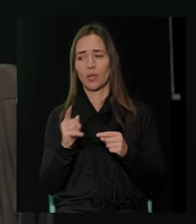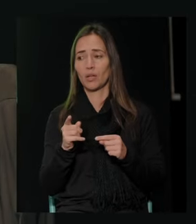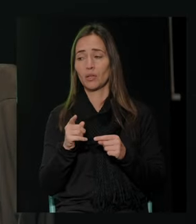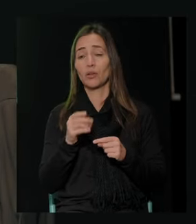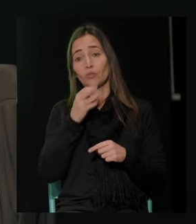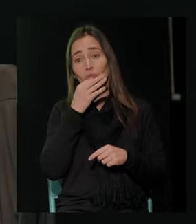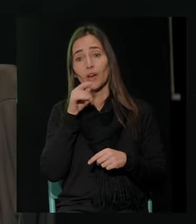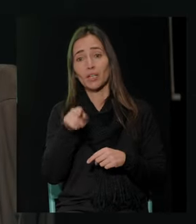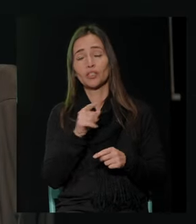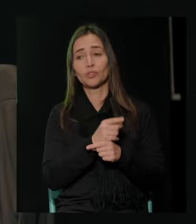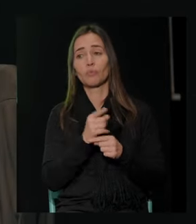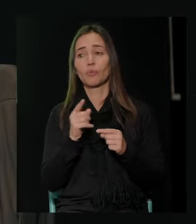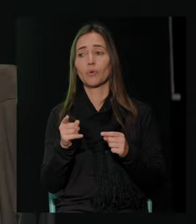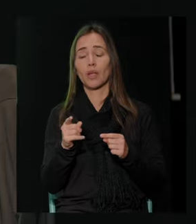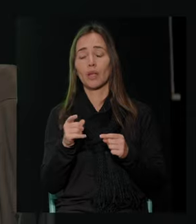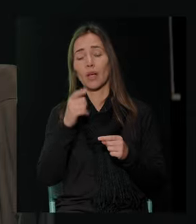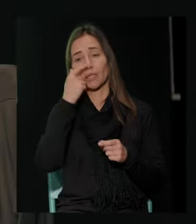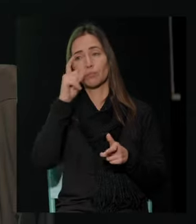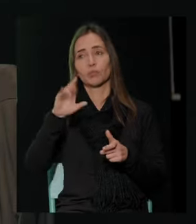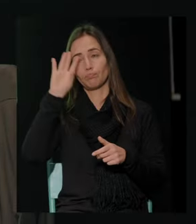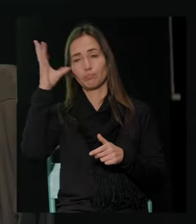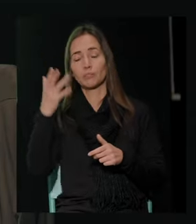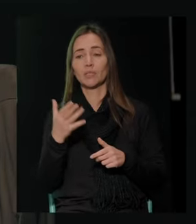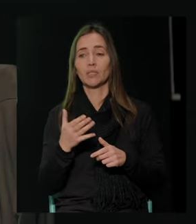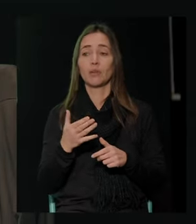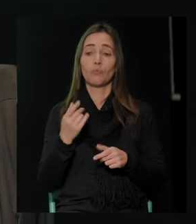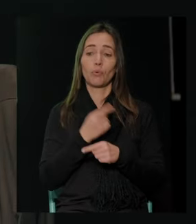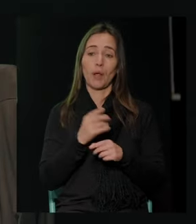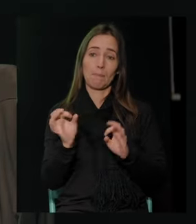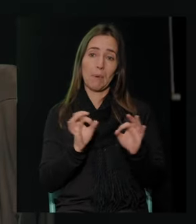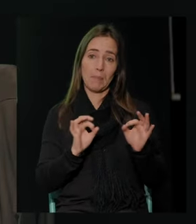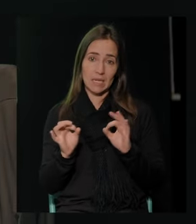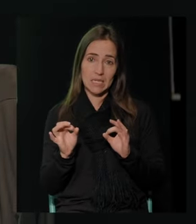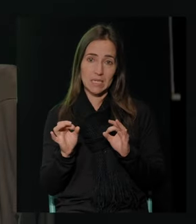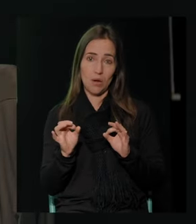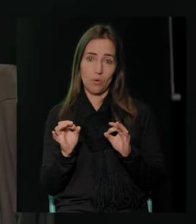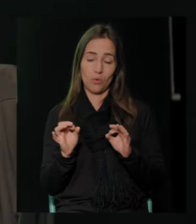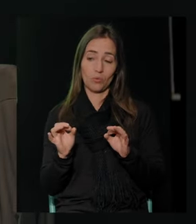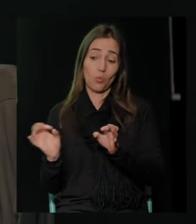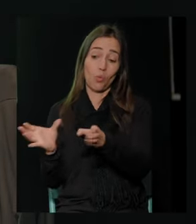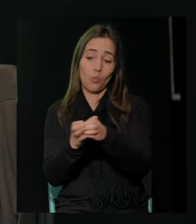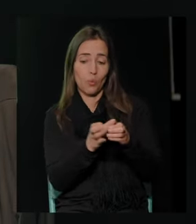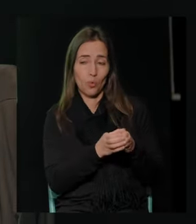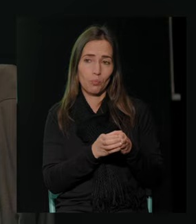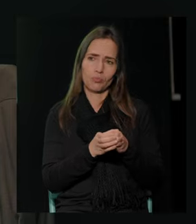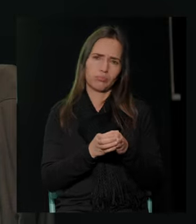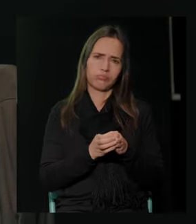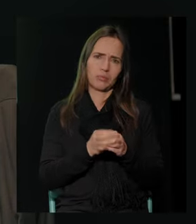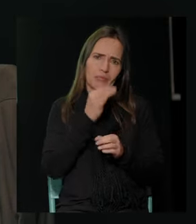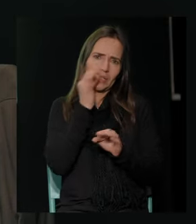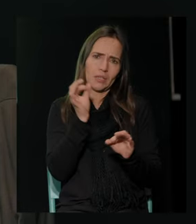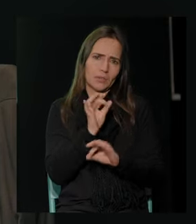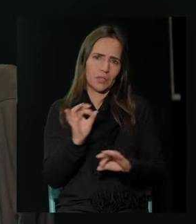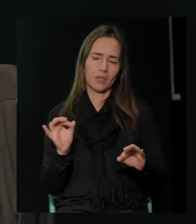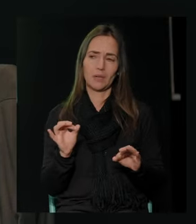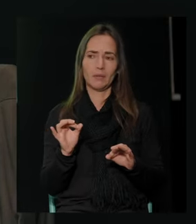exatamente porque sim, porque a preparação daqueles movimentos é absolutamente extraordinária.